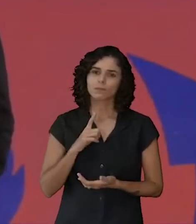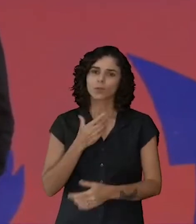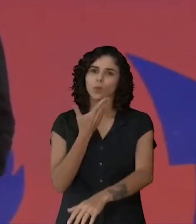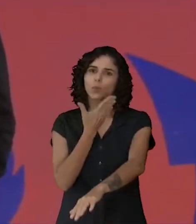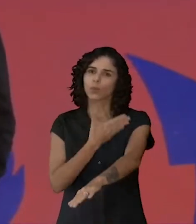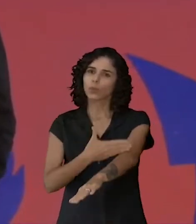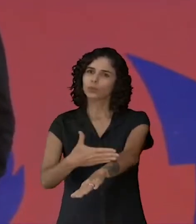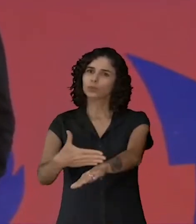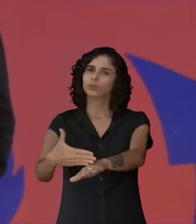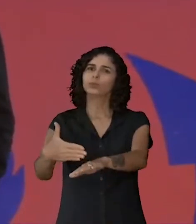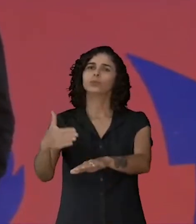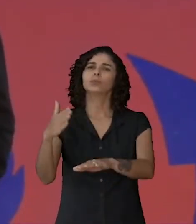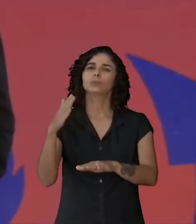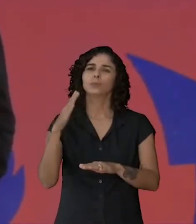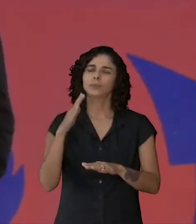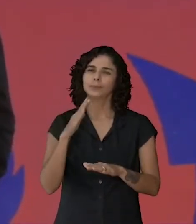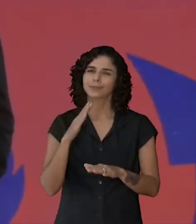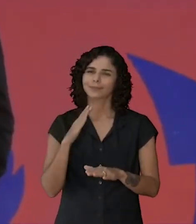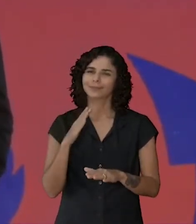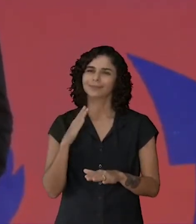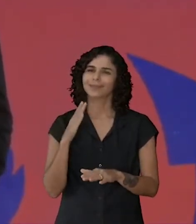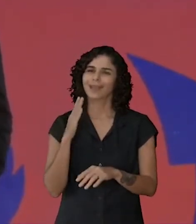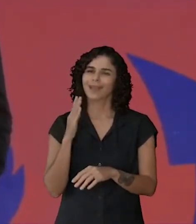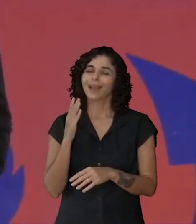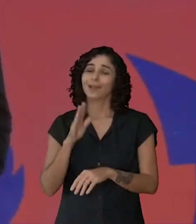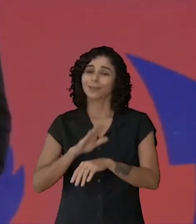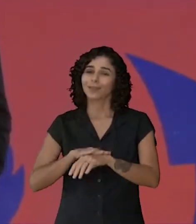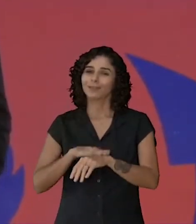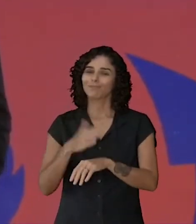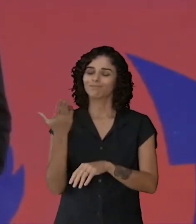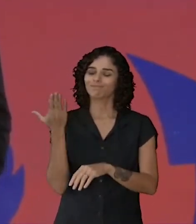do tempo do pecado.